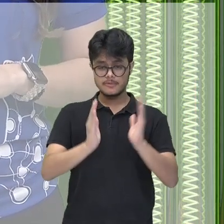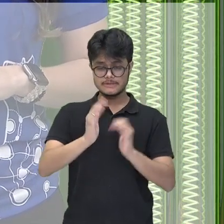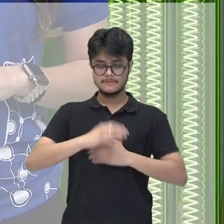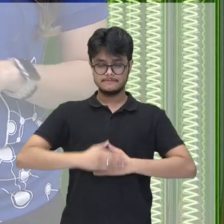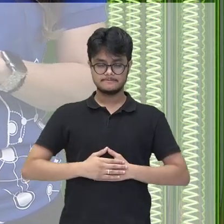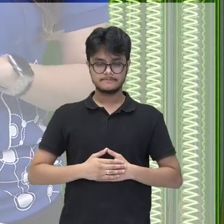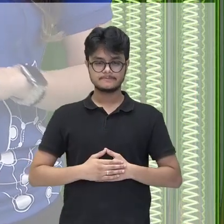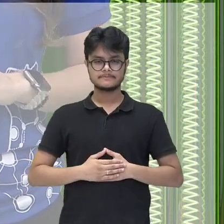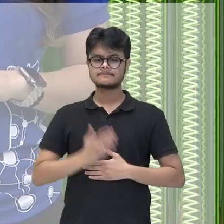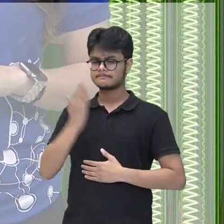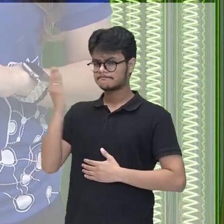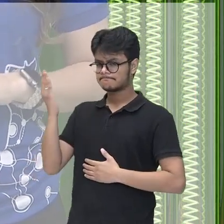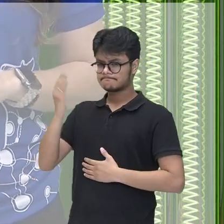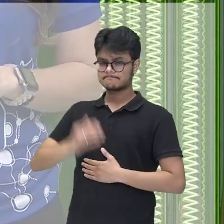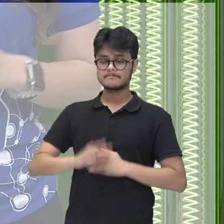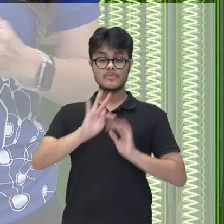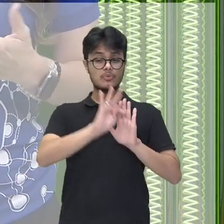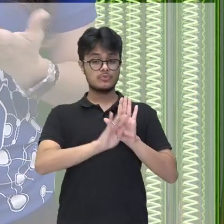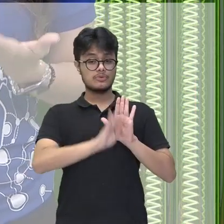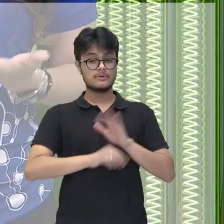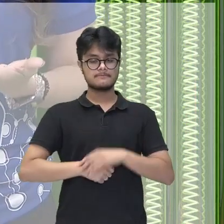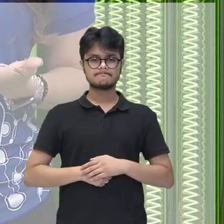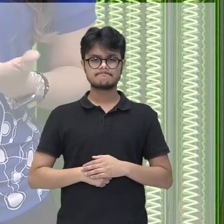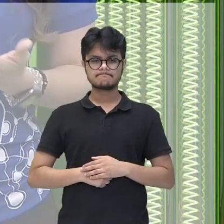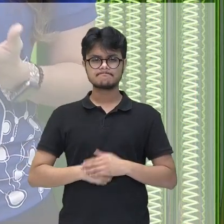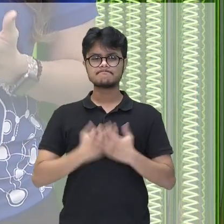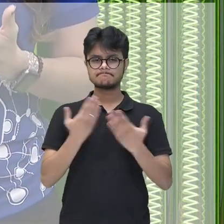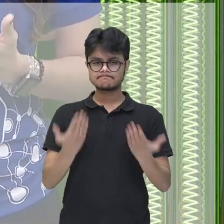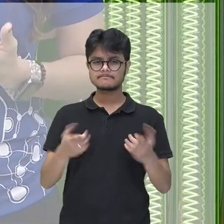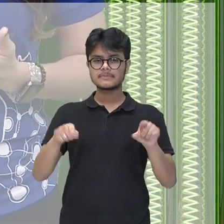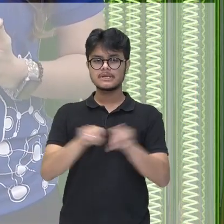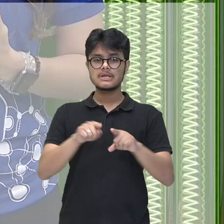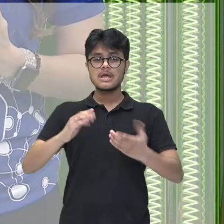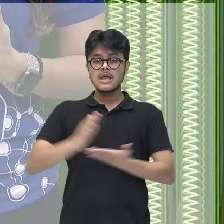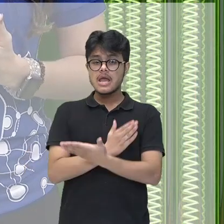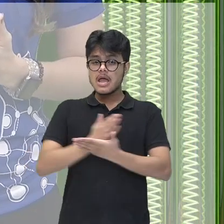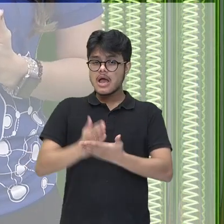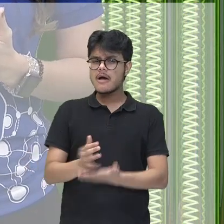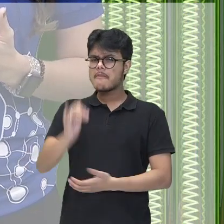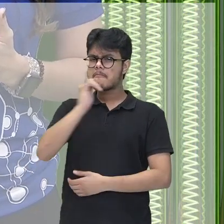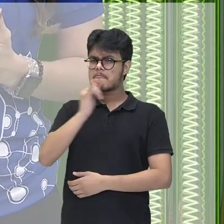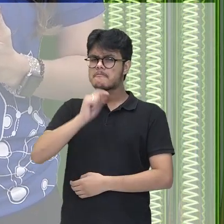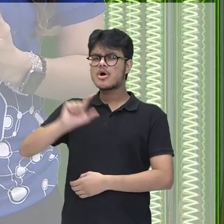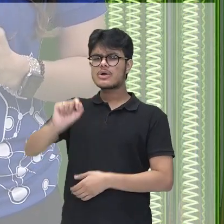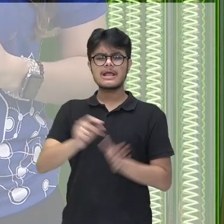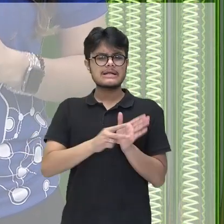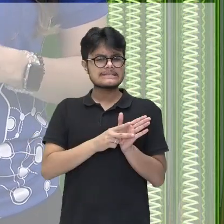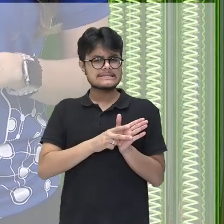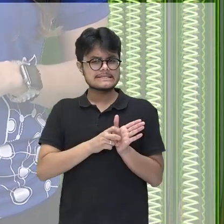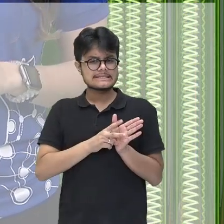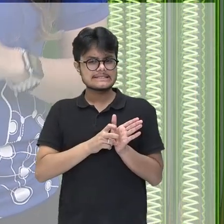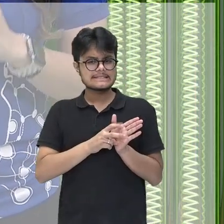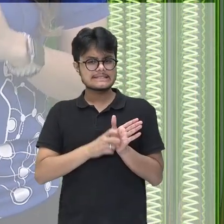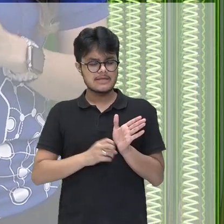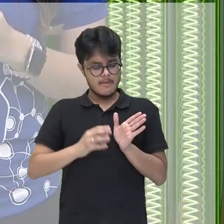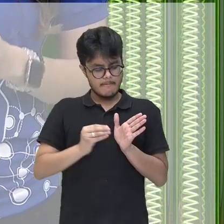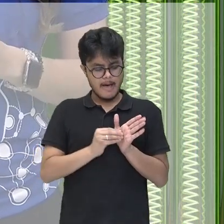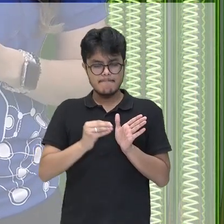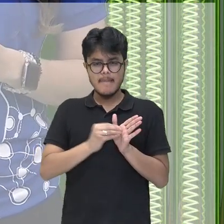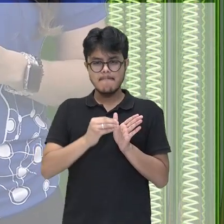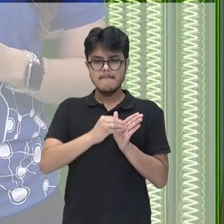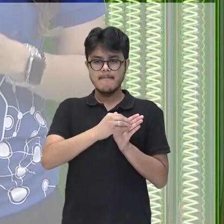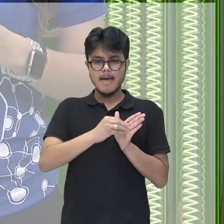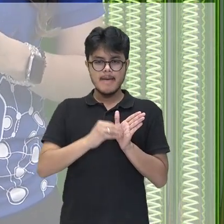nosso próximo ponto aqui, né? Que é a decomposição e acúmulo de sedimentos. Então, nós temos aí que a